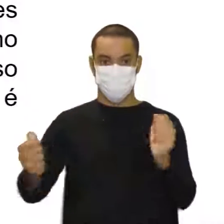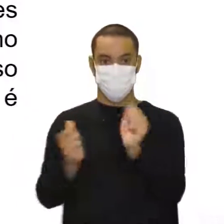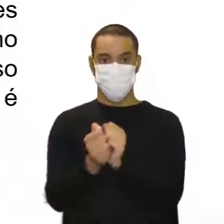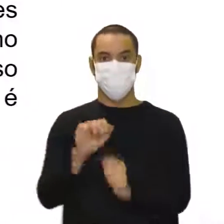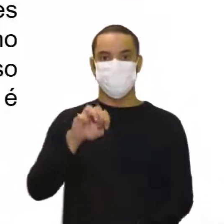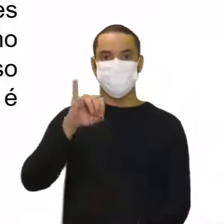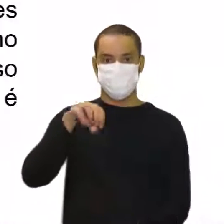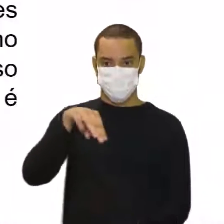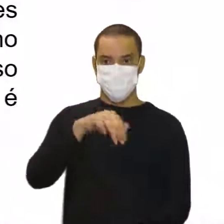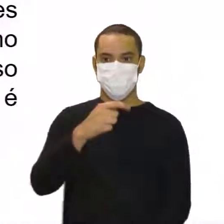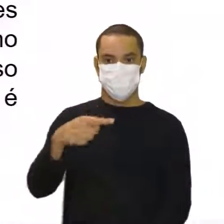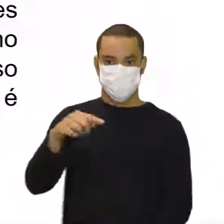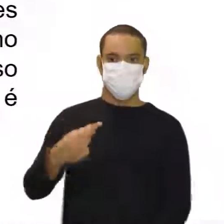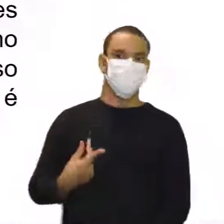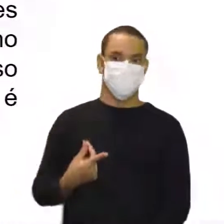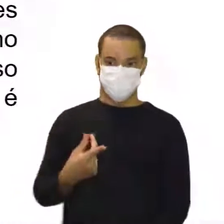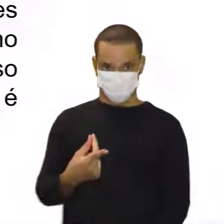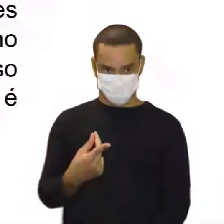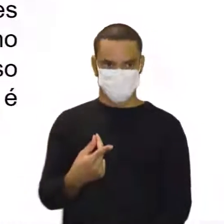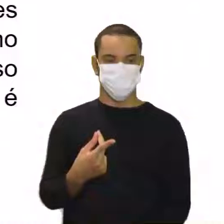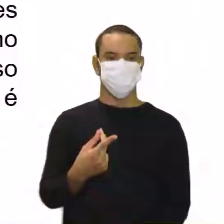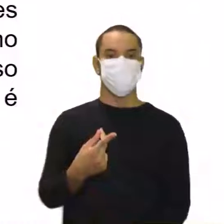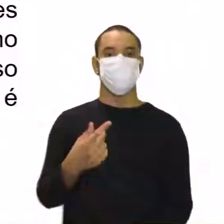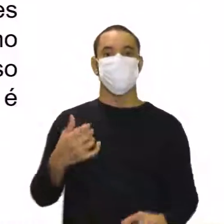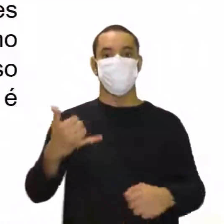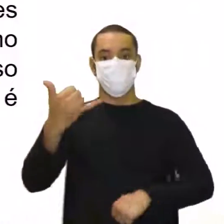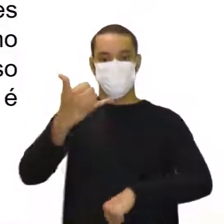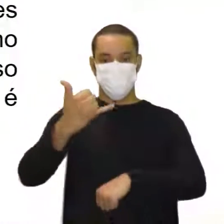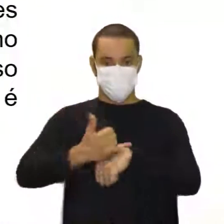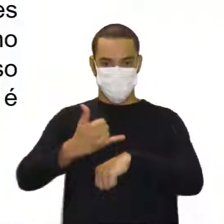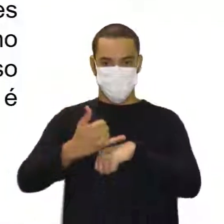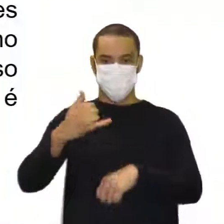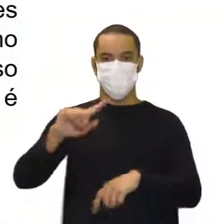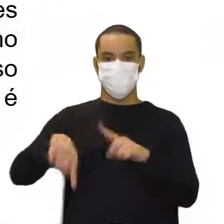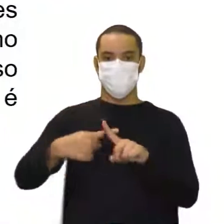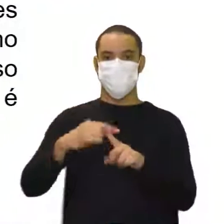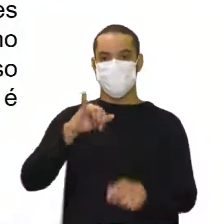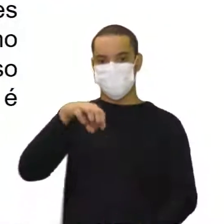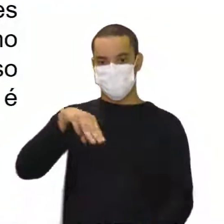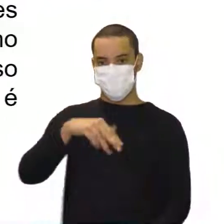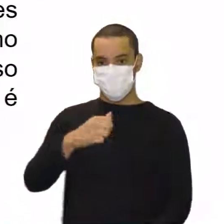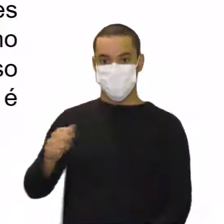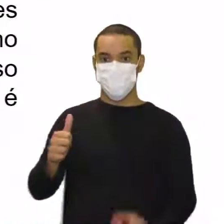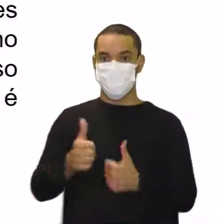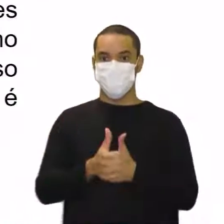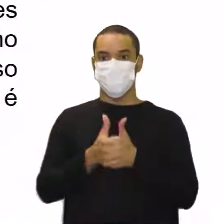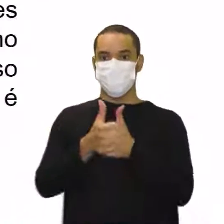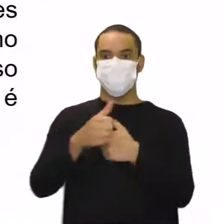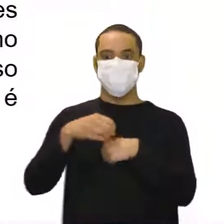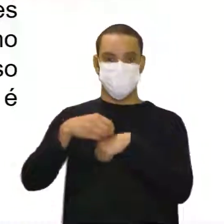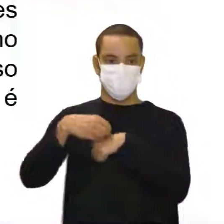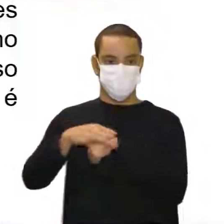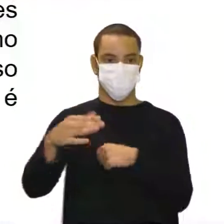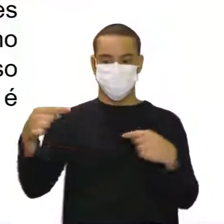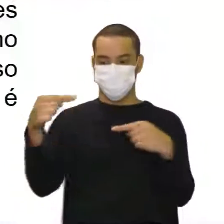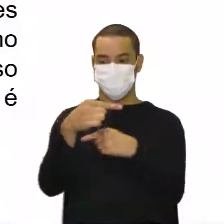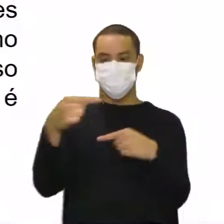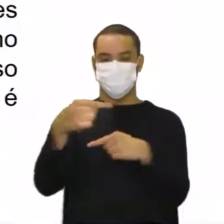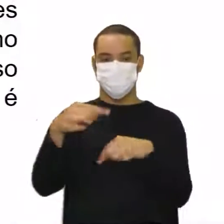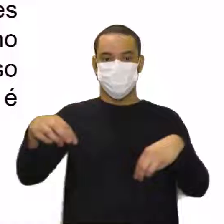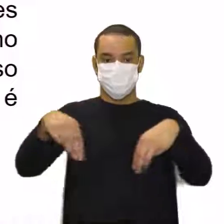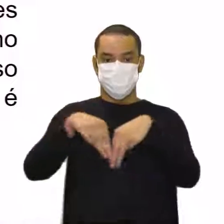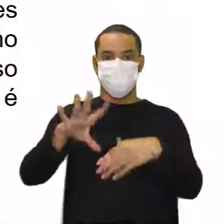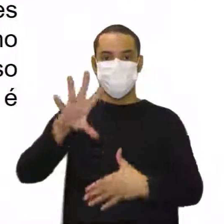permanente. O campo magnético do ímã induz o ordenamento dos polos magnéticos na corda